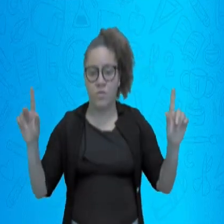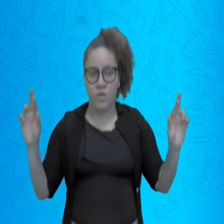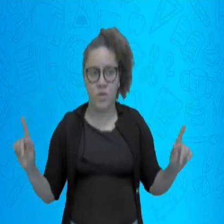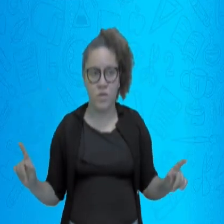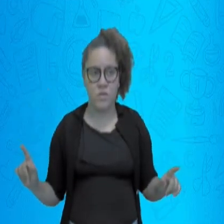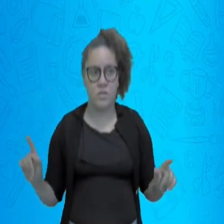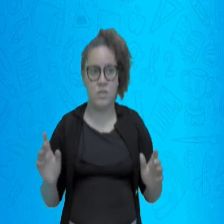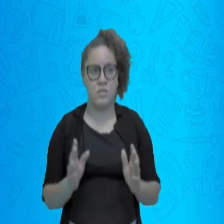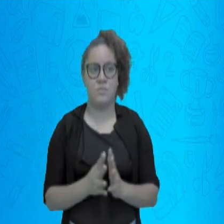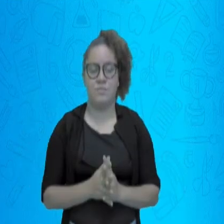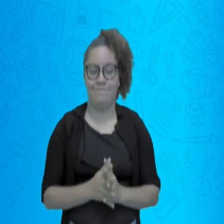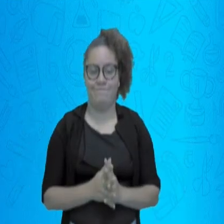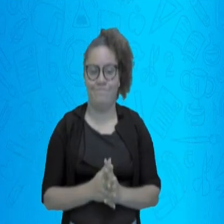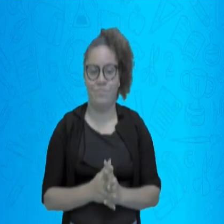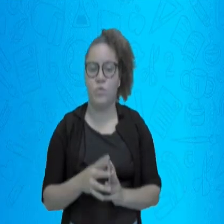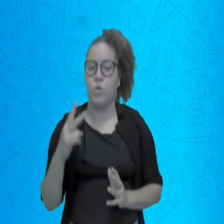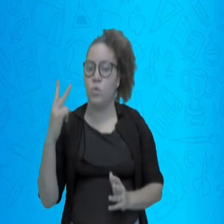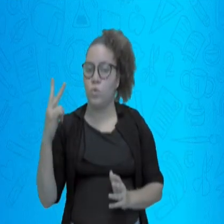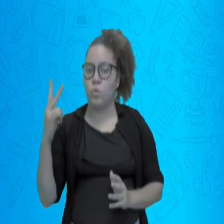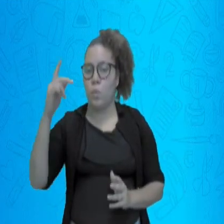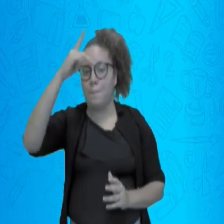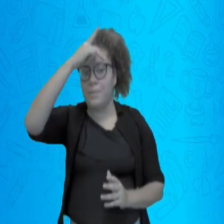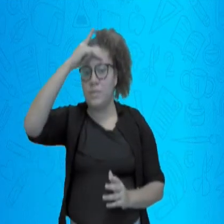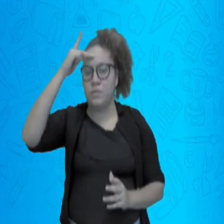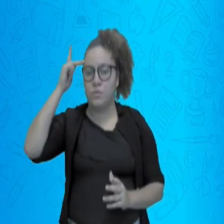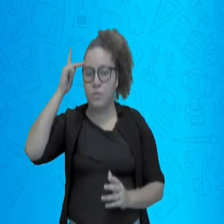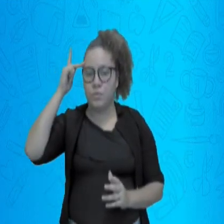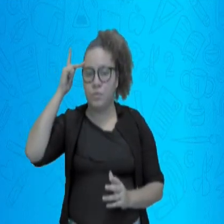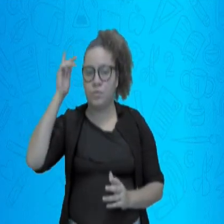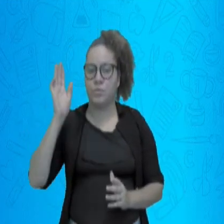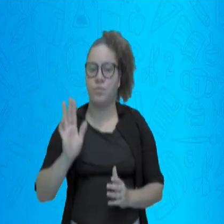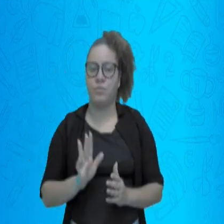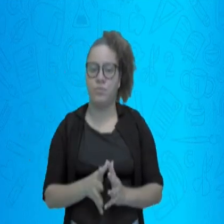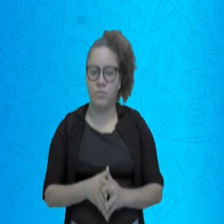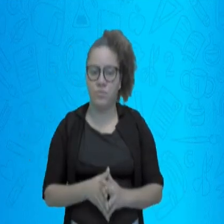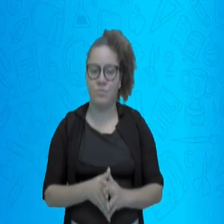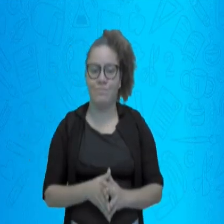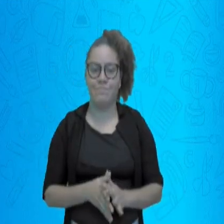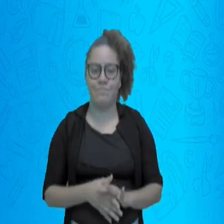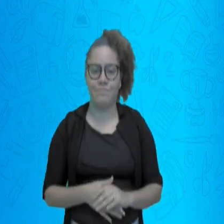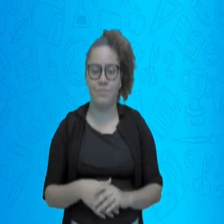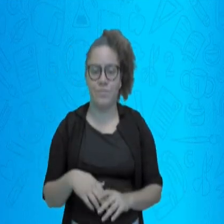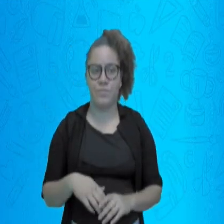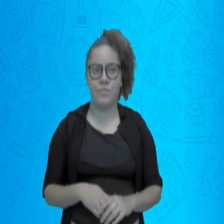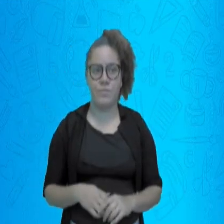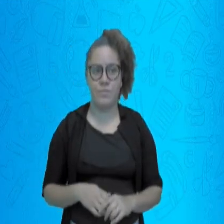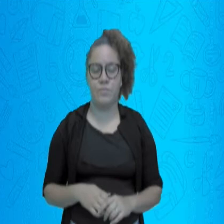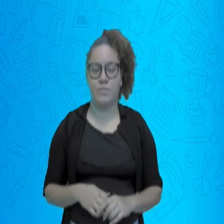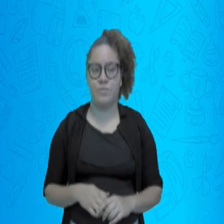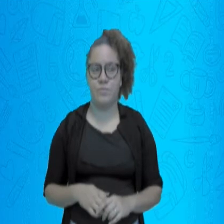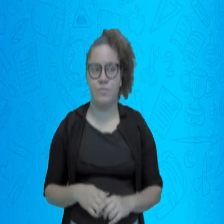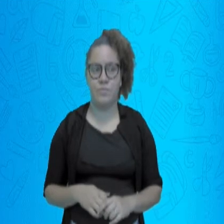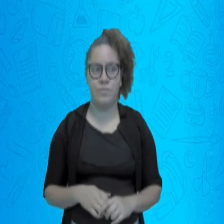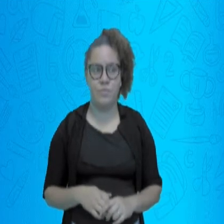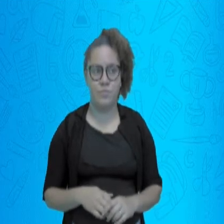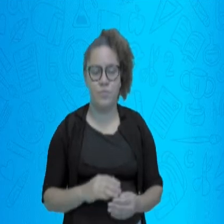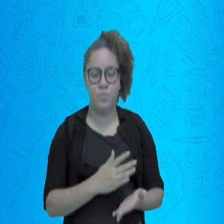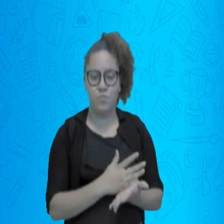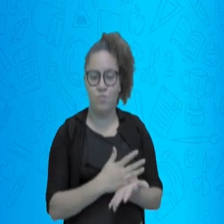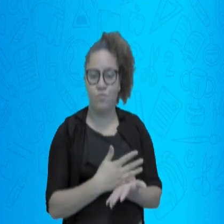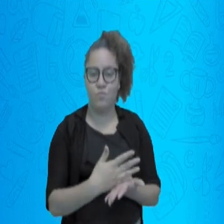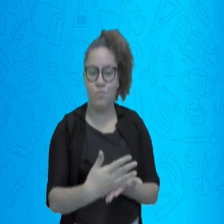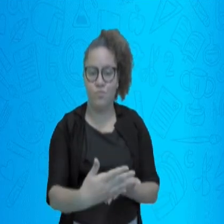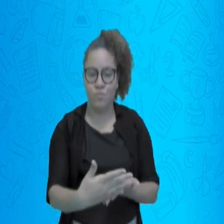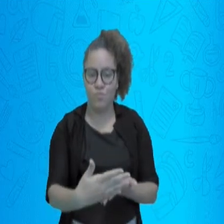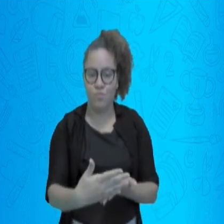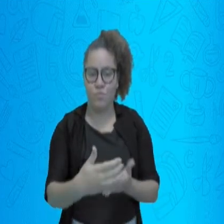seguir. Então, a gente tem aqui duas pessoas. Podemos identificar dessa forma? Duas pessoas. Então, vamos começar